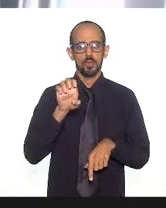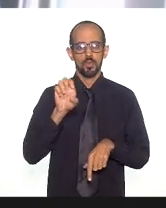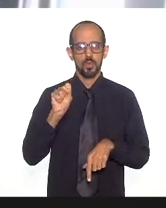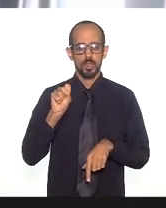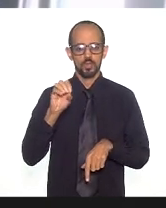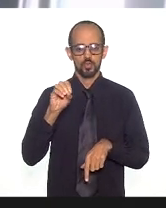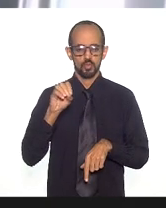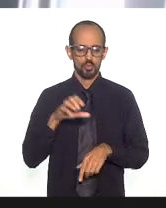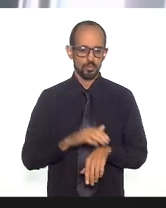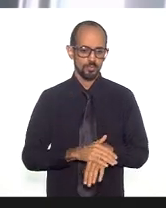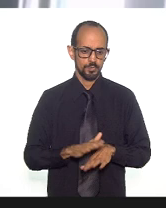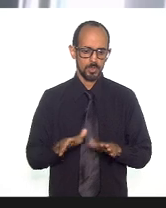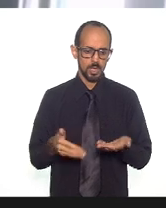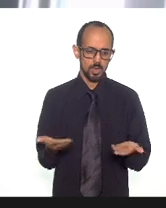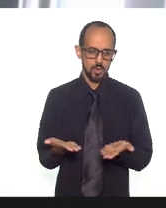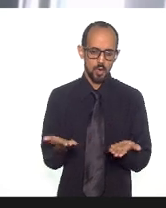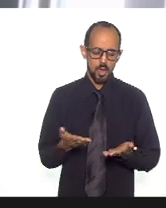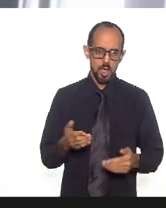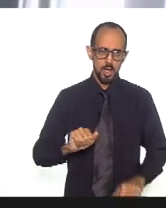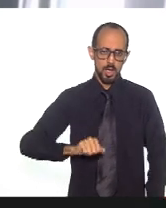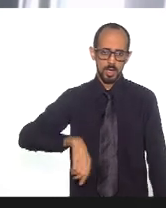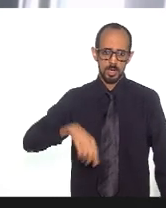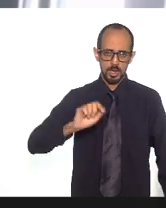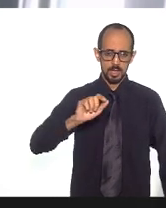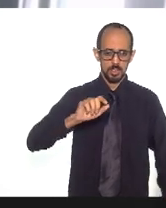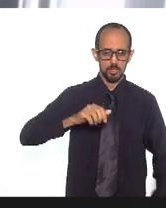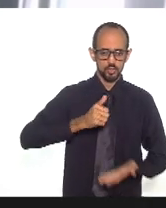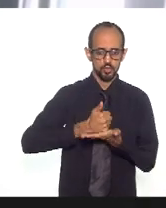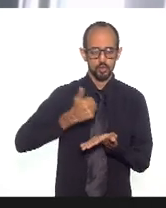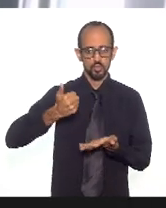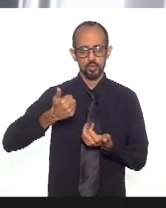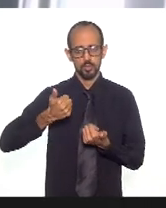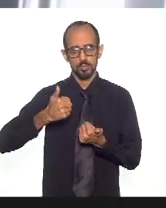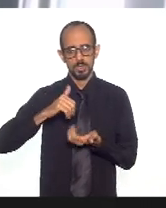sua manifestação inicial. Mais uma vez, seja bem-vindo, subsecretário.